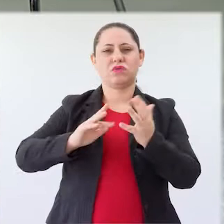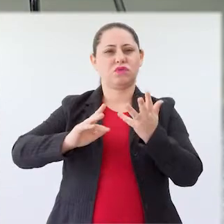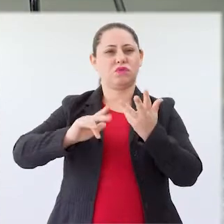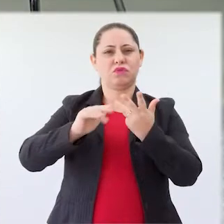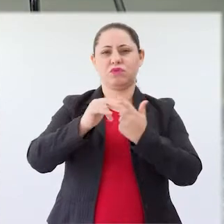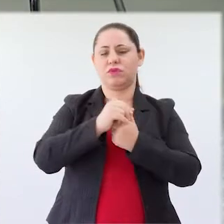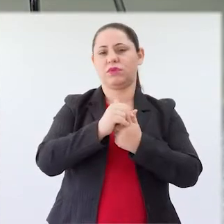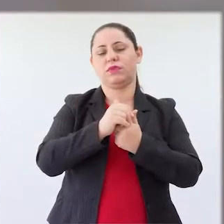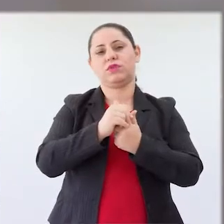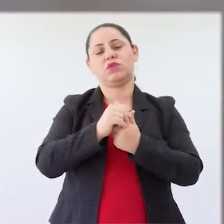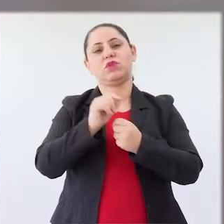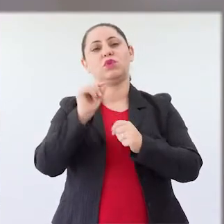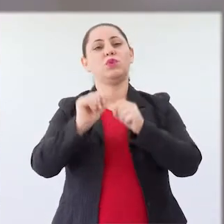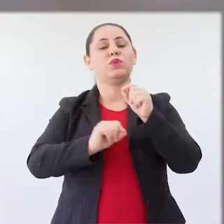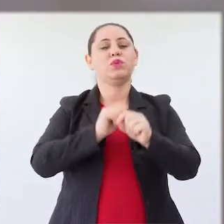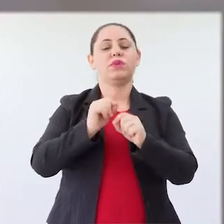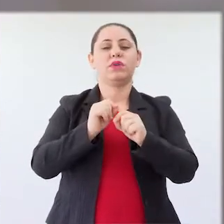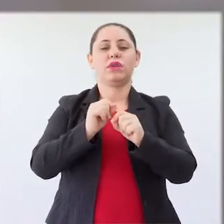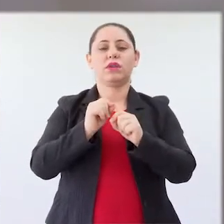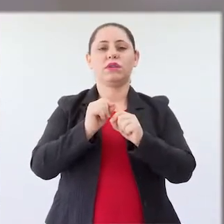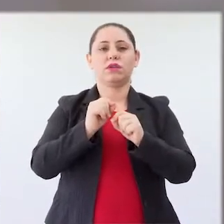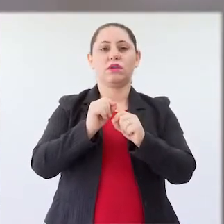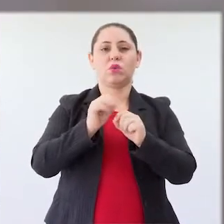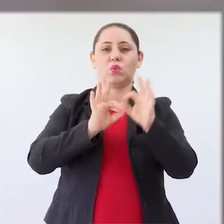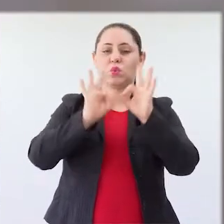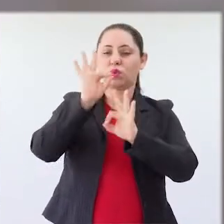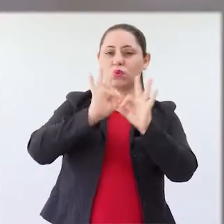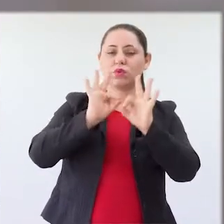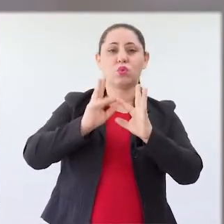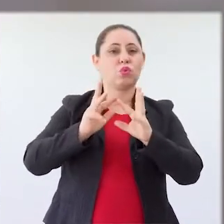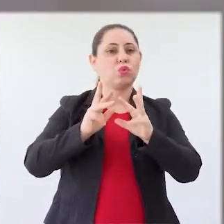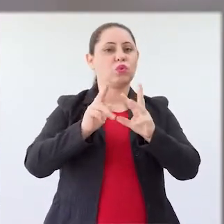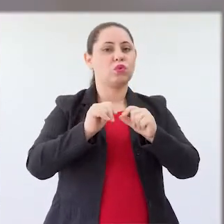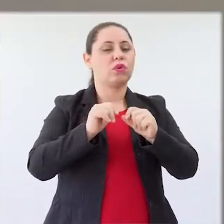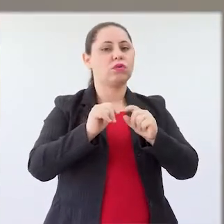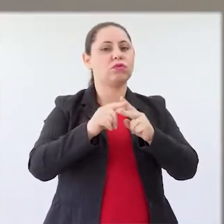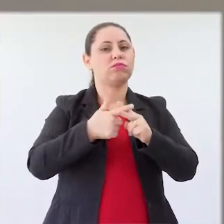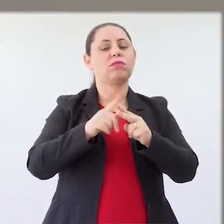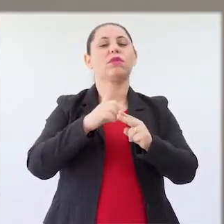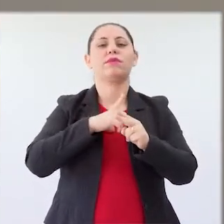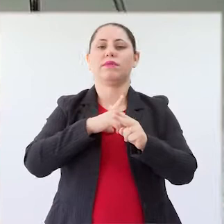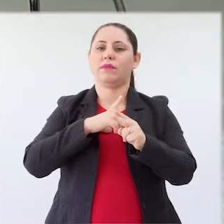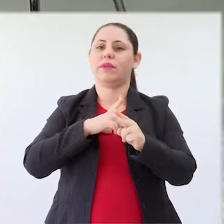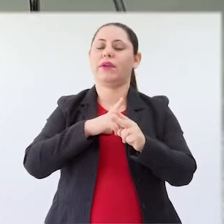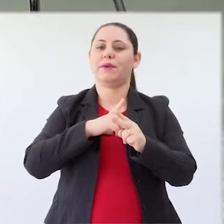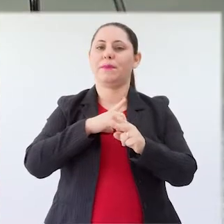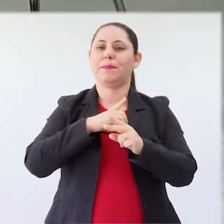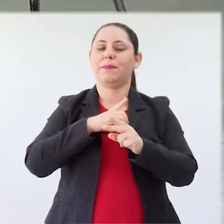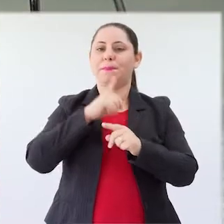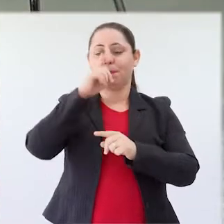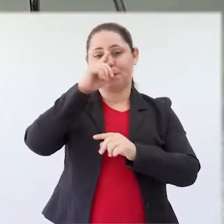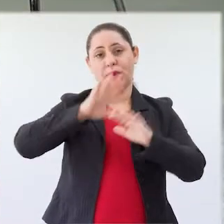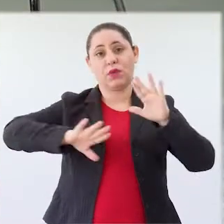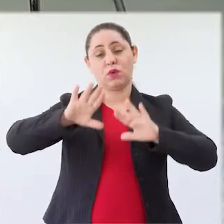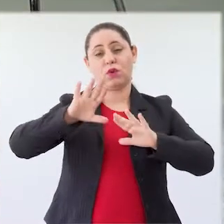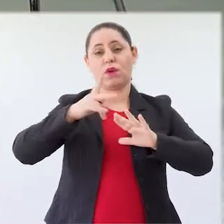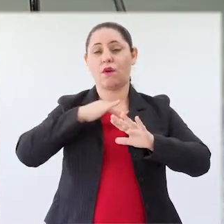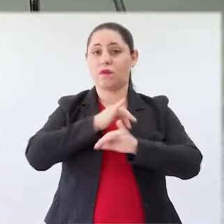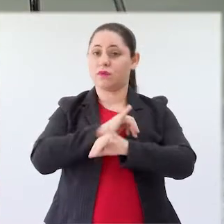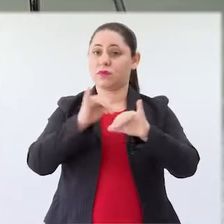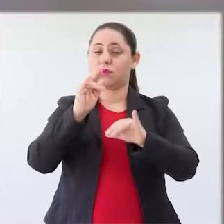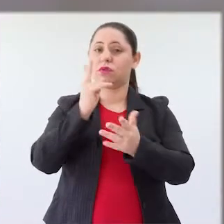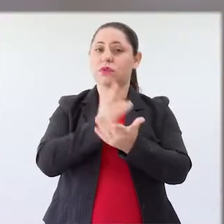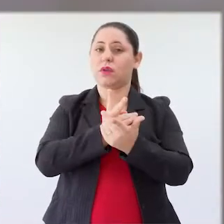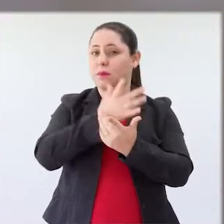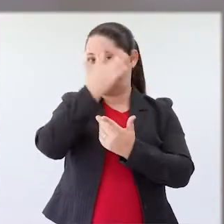mais. E todos os procedimentos, eles têm riscos, né? Eu digo sempre uma coisa para o meu paciente,